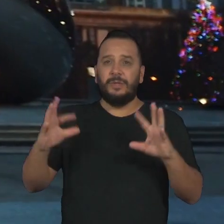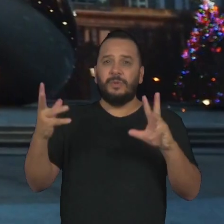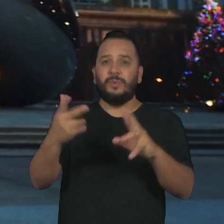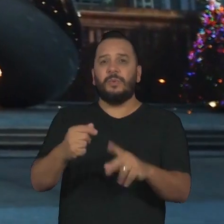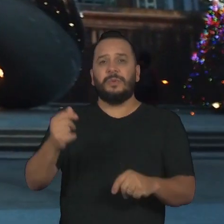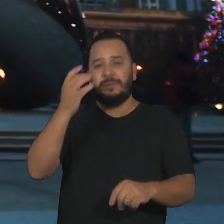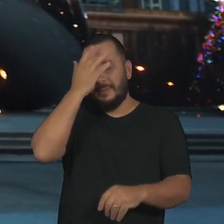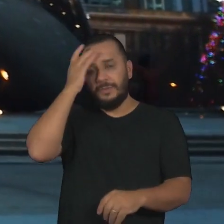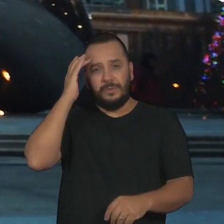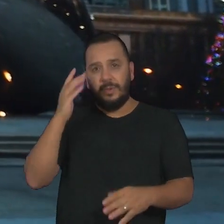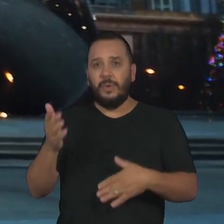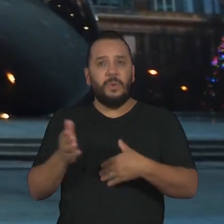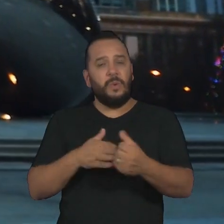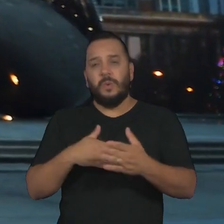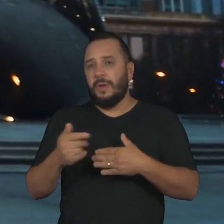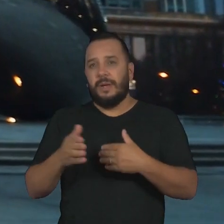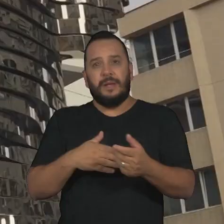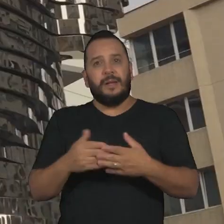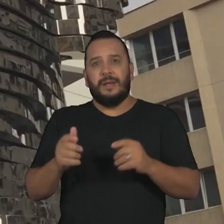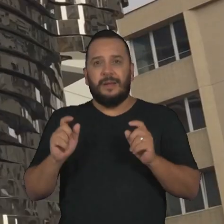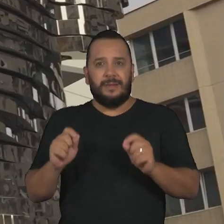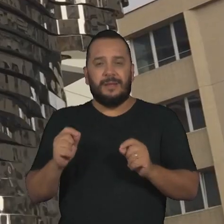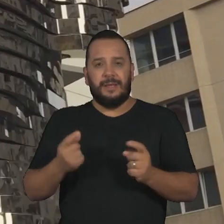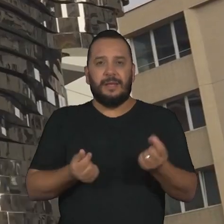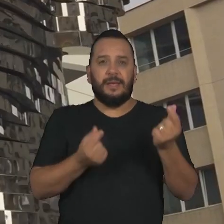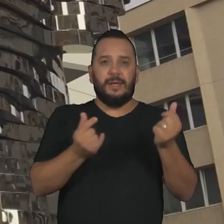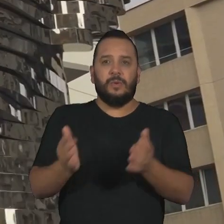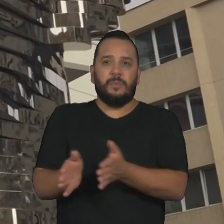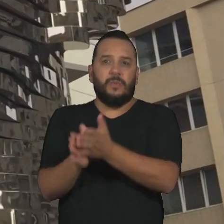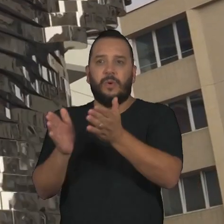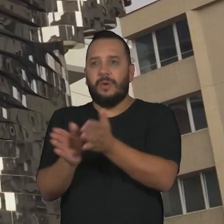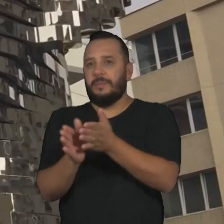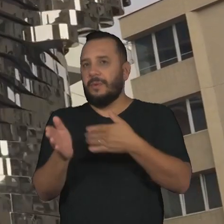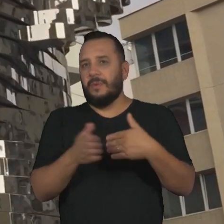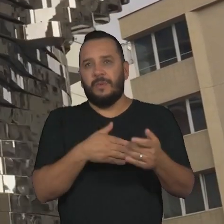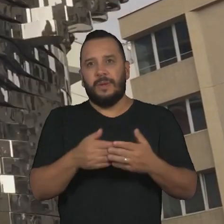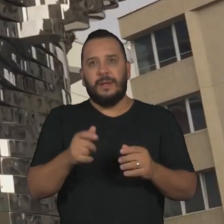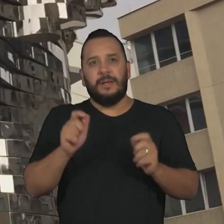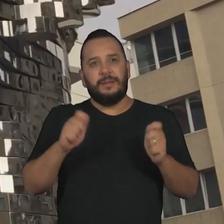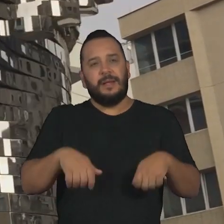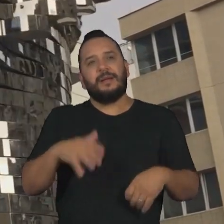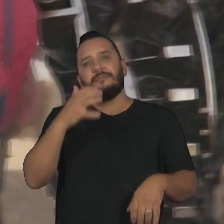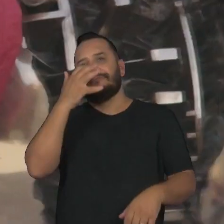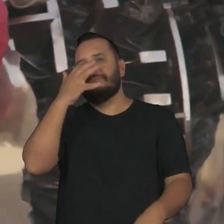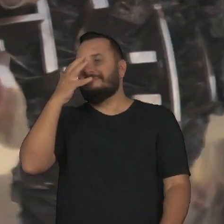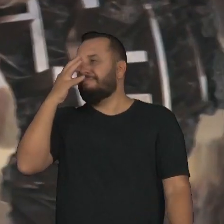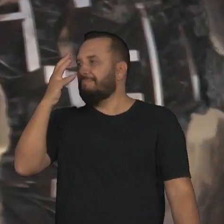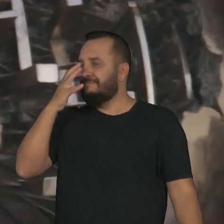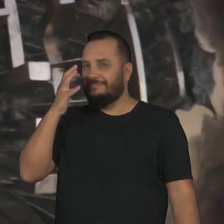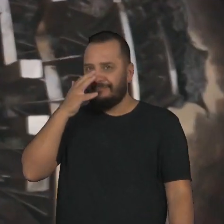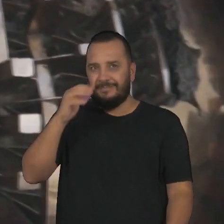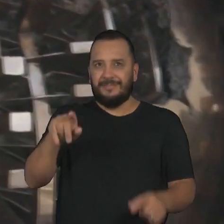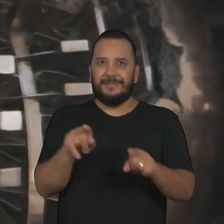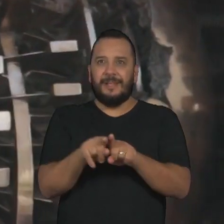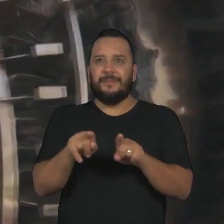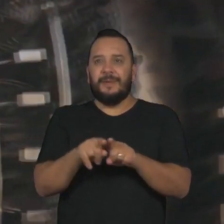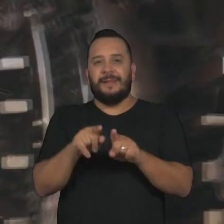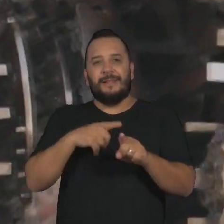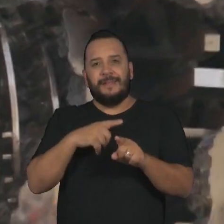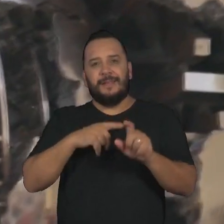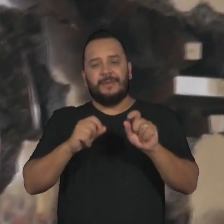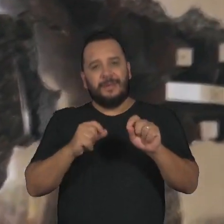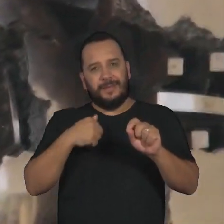todos, independentemente de sua condição socioeconômica, possam desfrutar e interagir com ela.